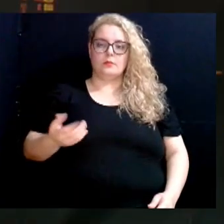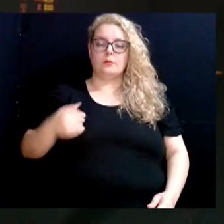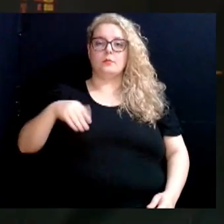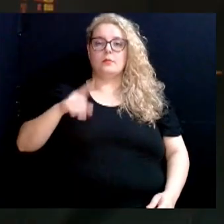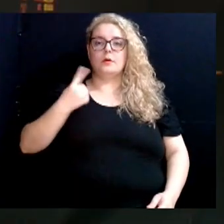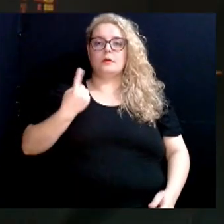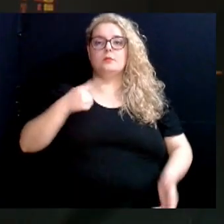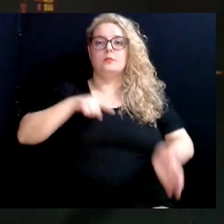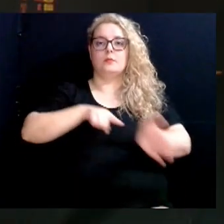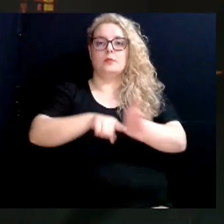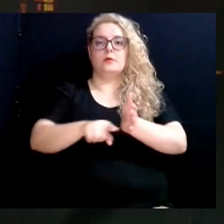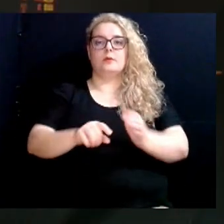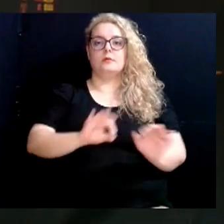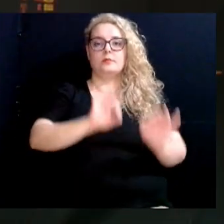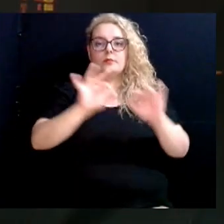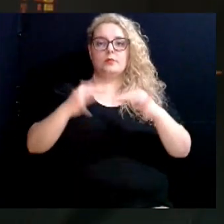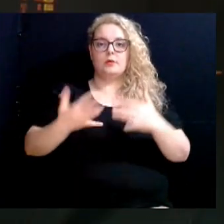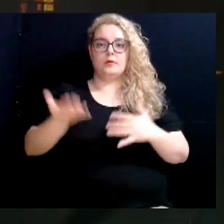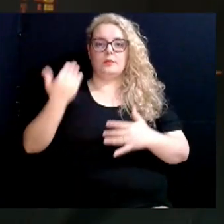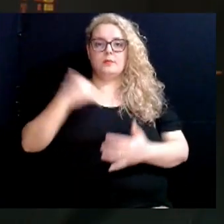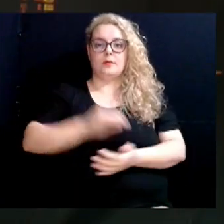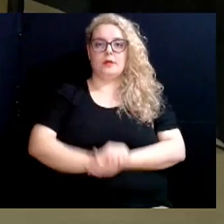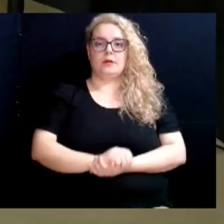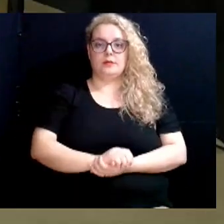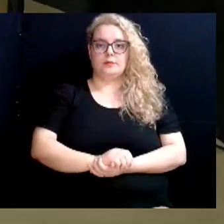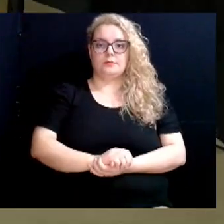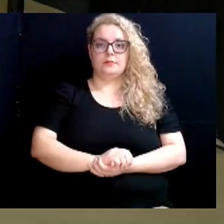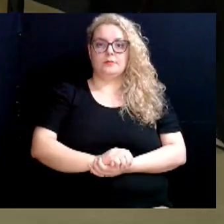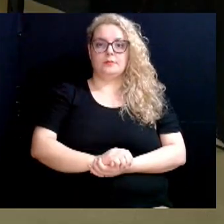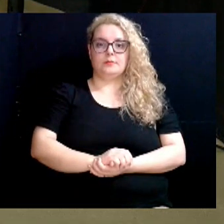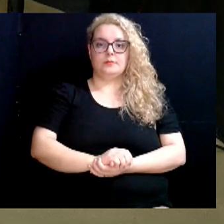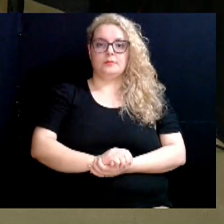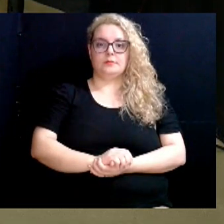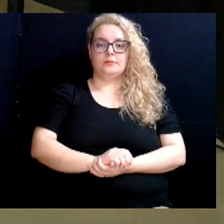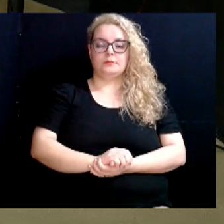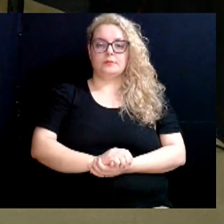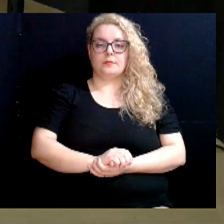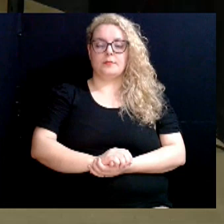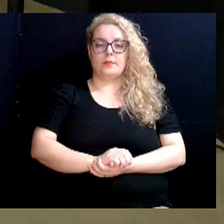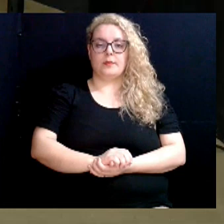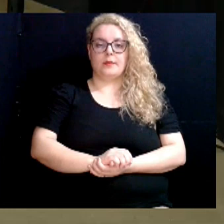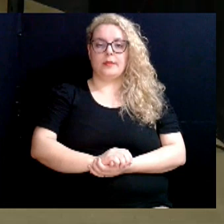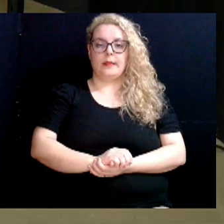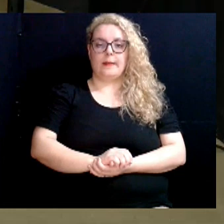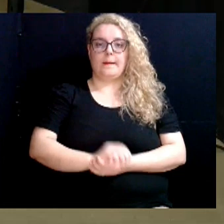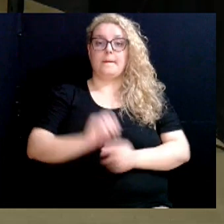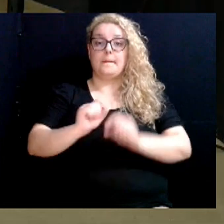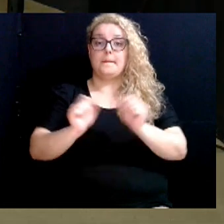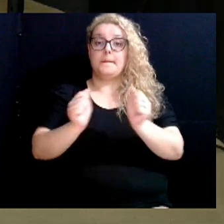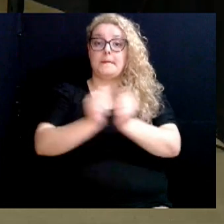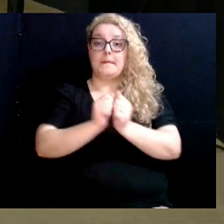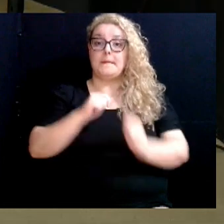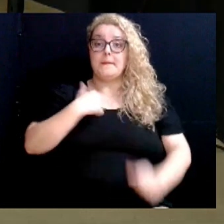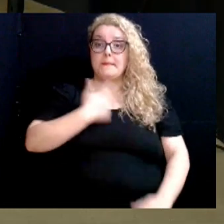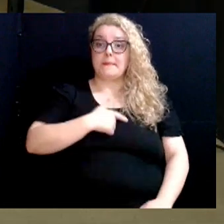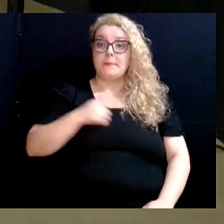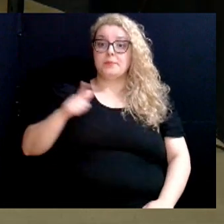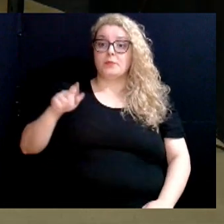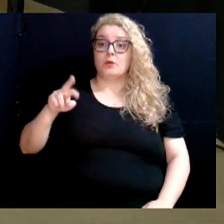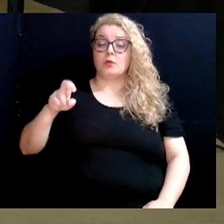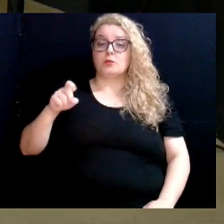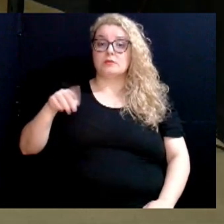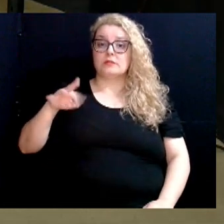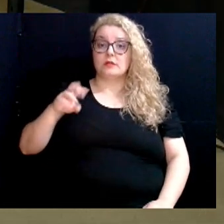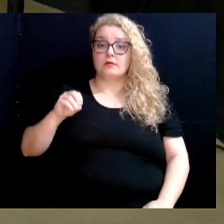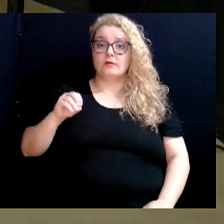telespectador, vamos lá colocar no ar. A gente aguarda aqui mais uma próxima pergunta. Quem está aqui com a gente é o Gustavo Ribeiro,